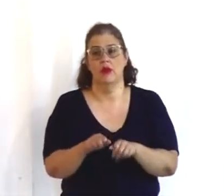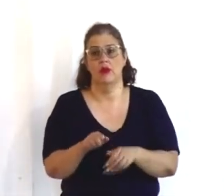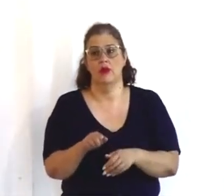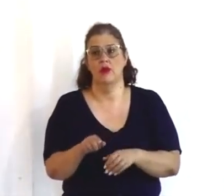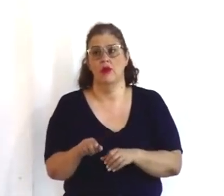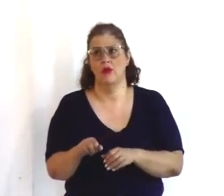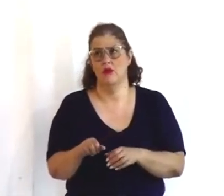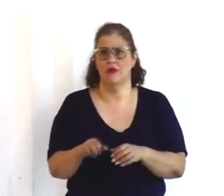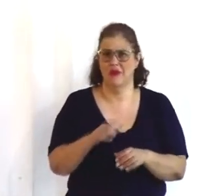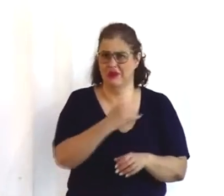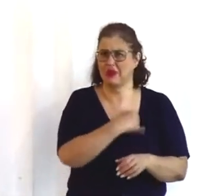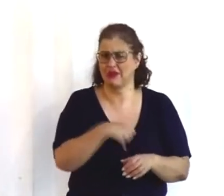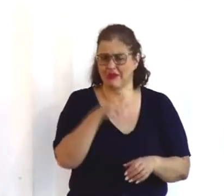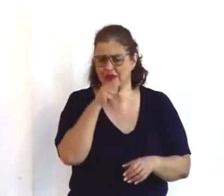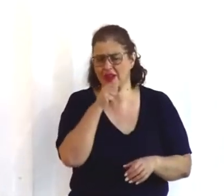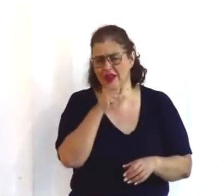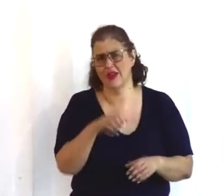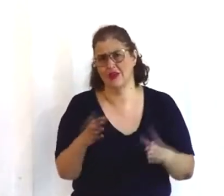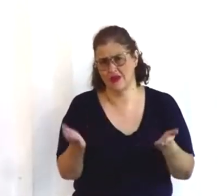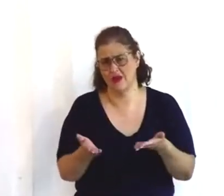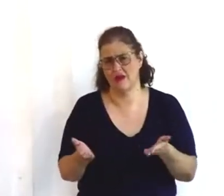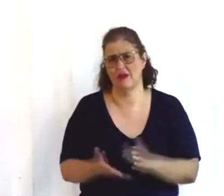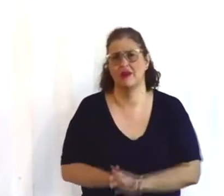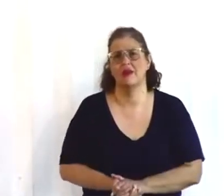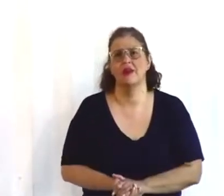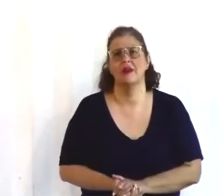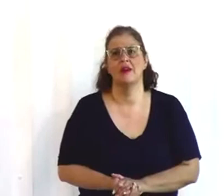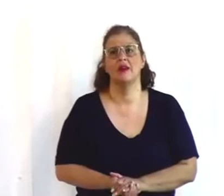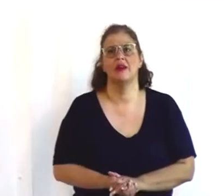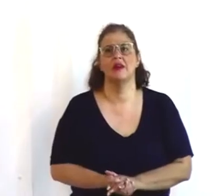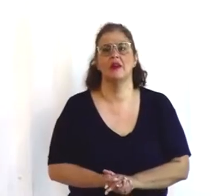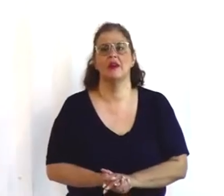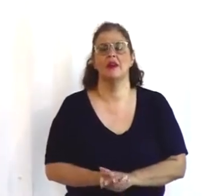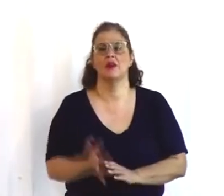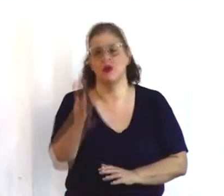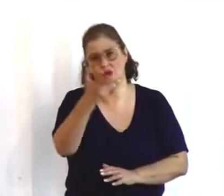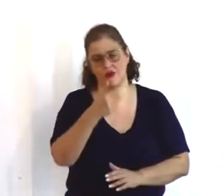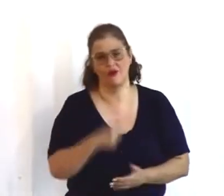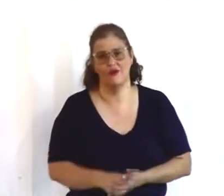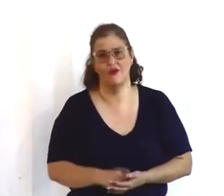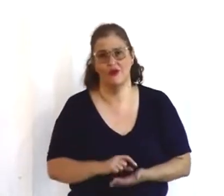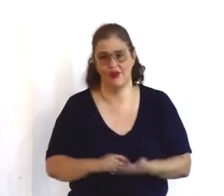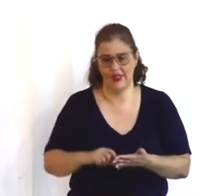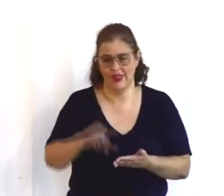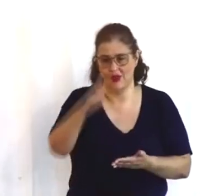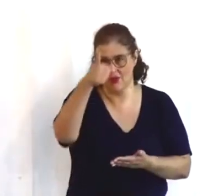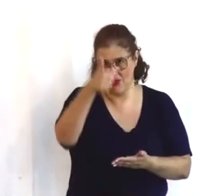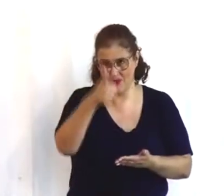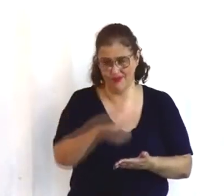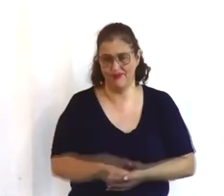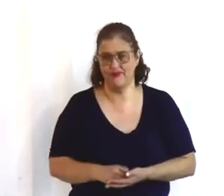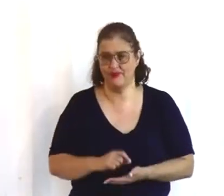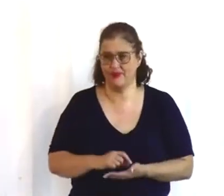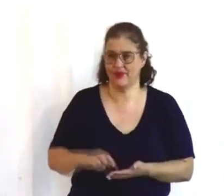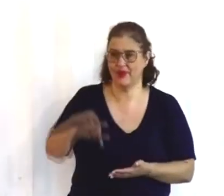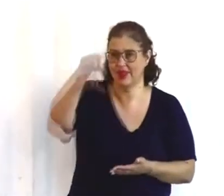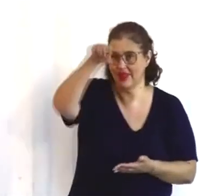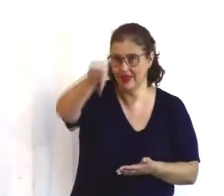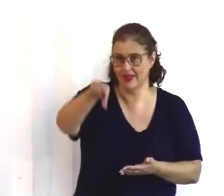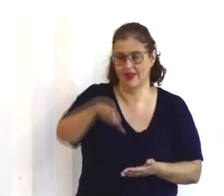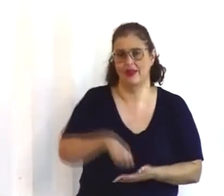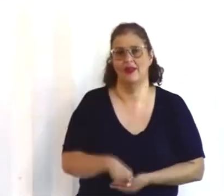bem avançada, e por causa do testemunho do Senhor, e eu convido você a acompanhar comigo aí no capítulo 1, a partir do verso 9, onde